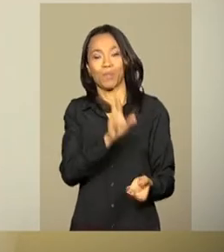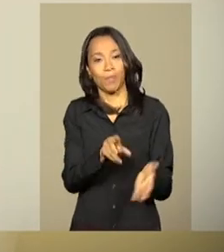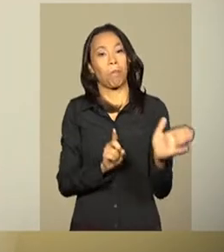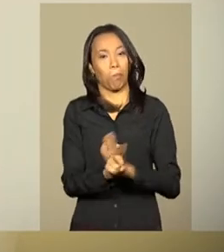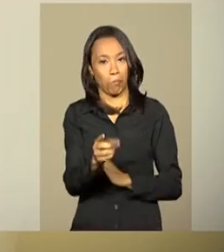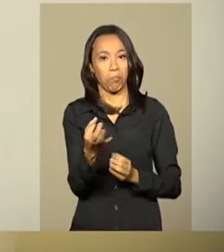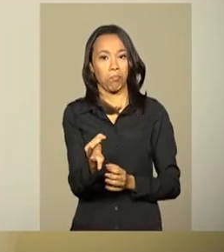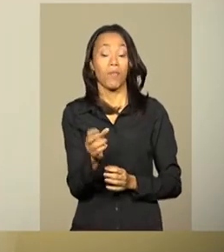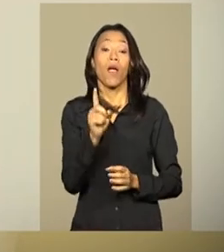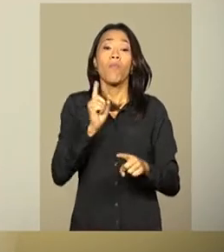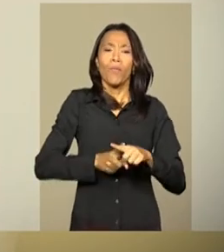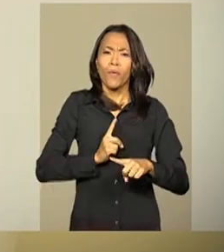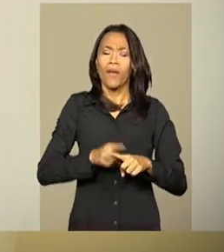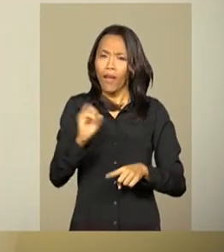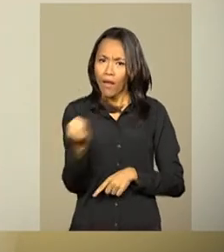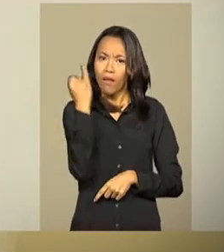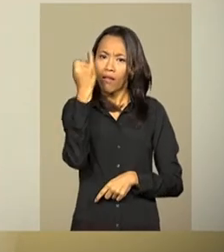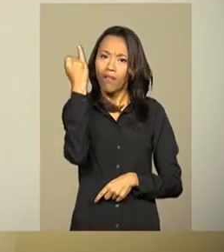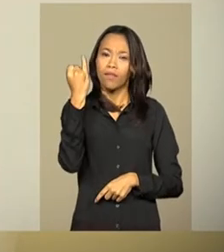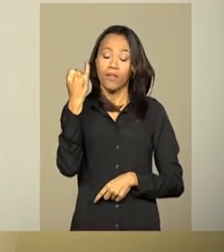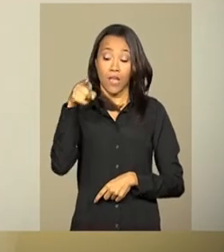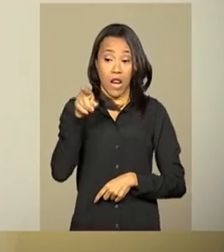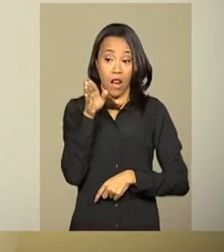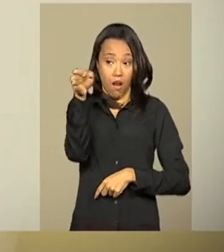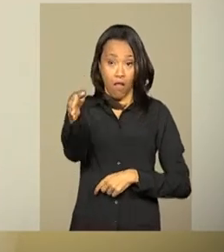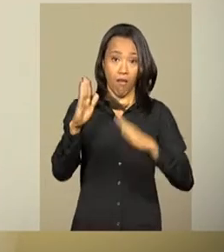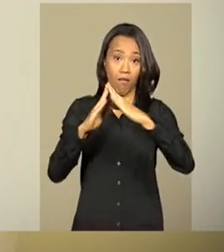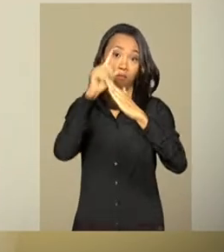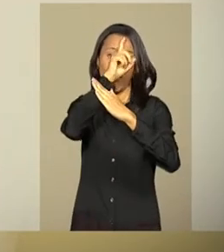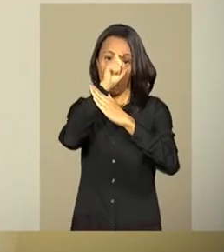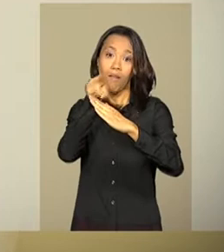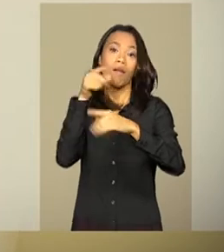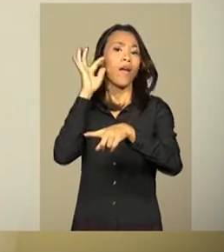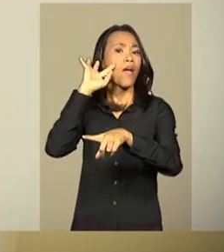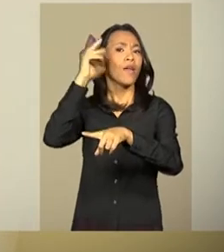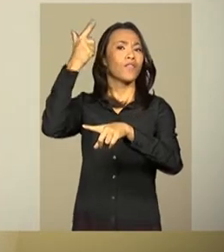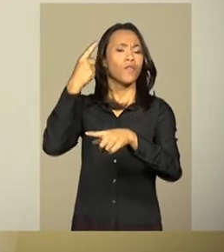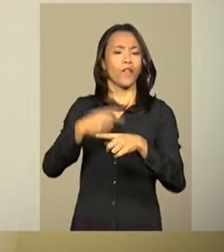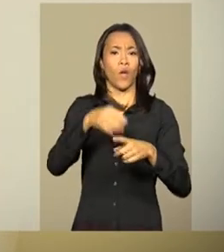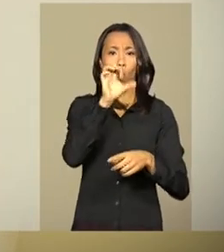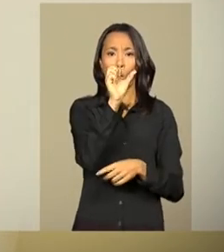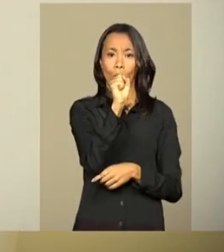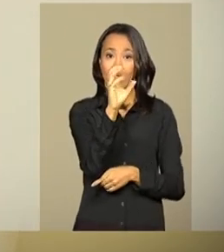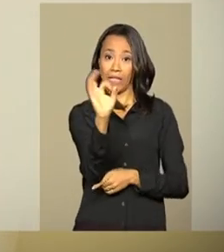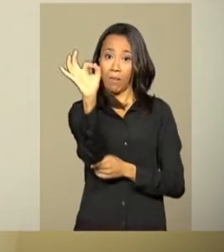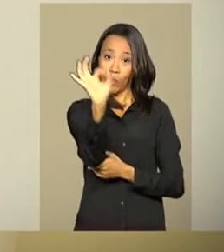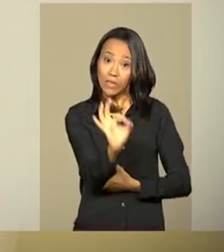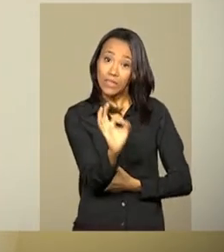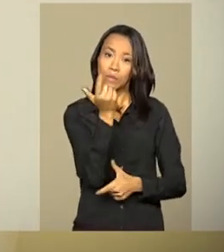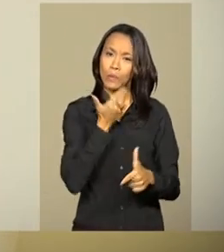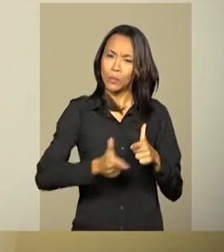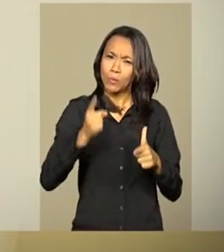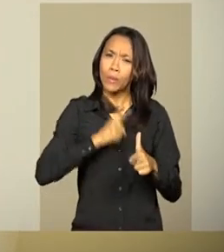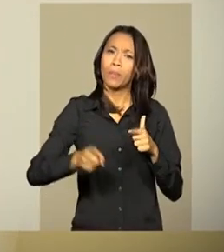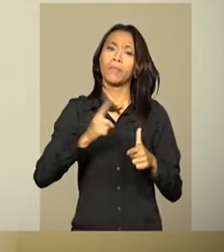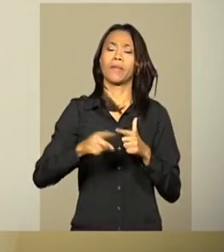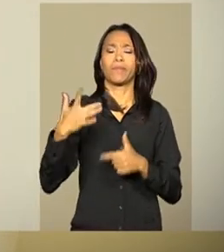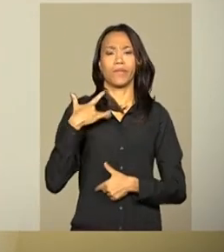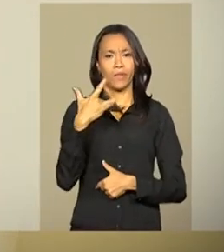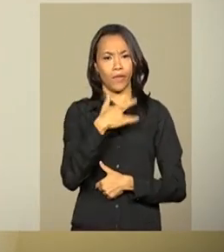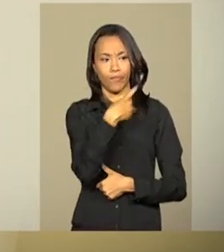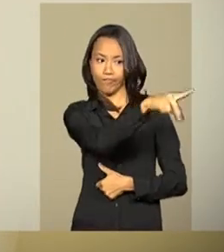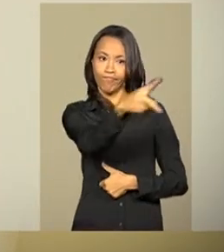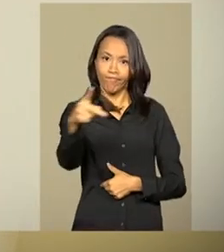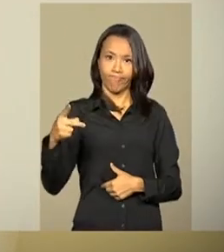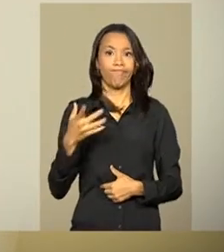é importante porque o atendimento no posto pode resolver 80% dos problemas de saúde das